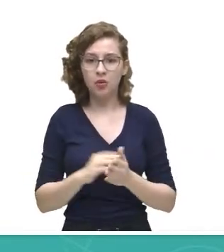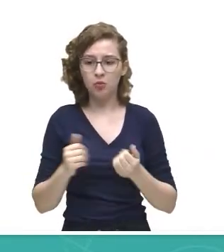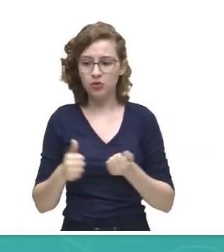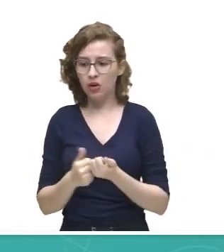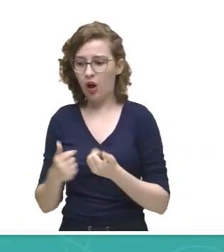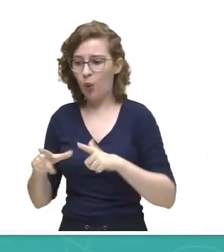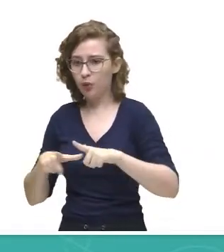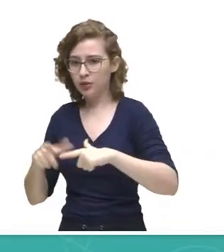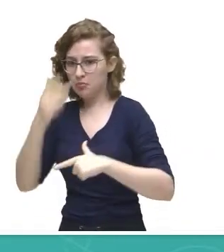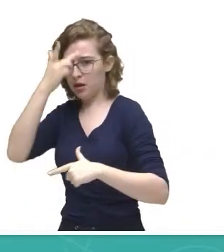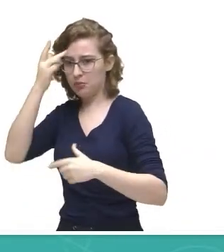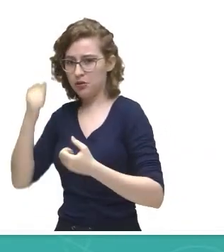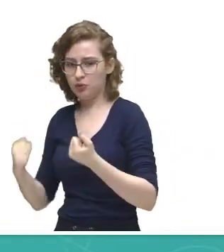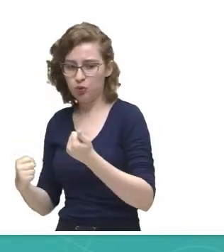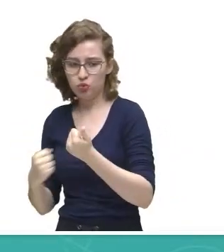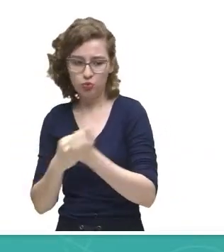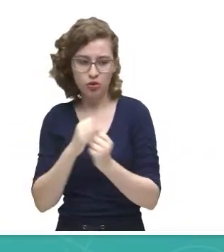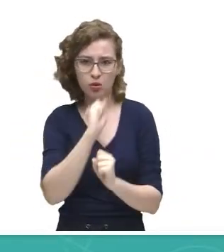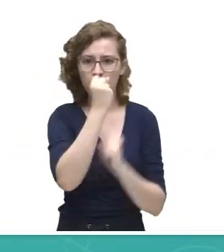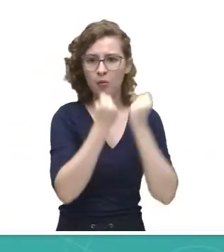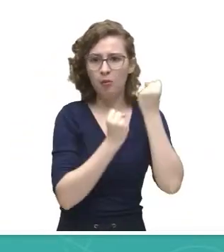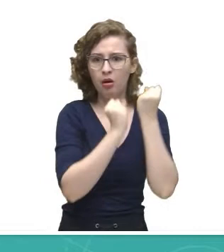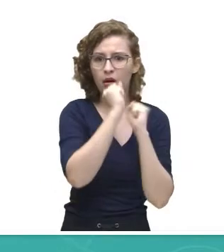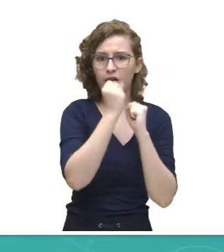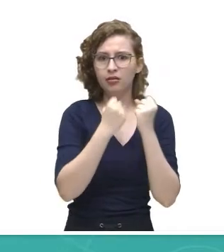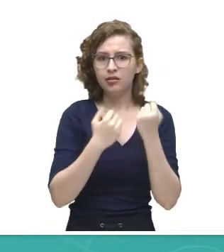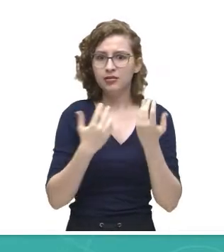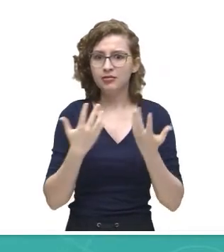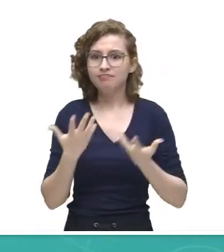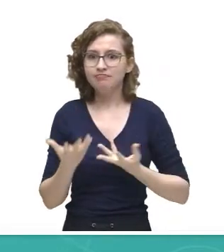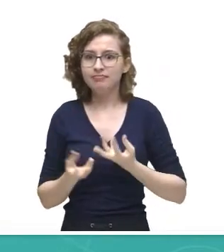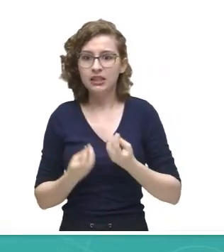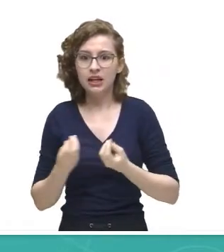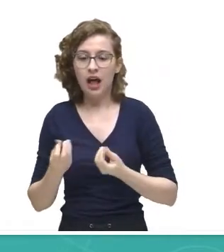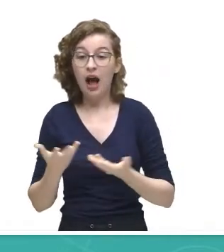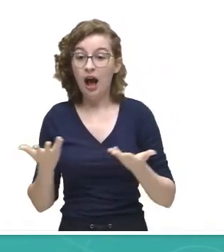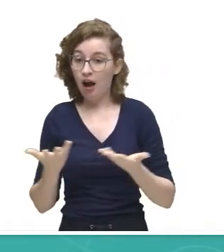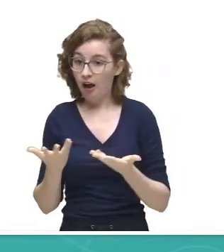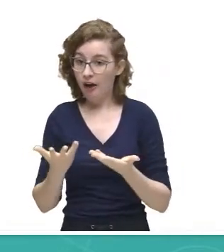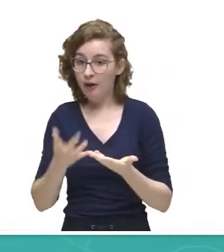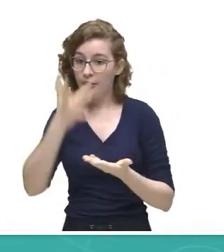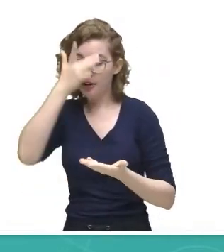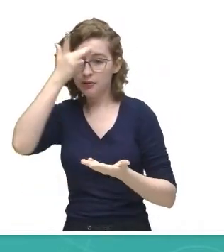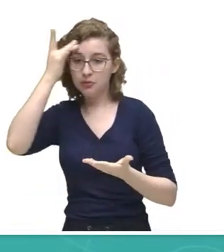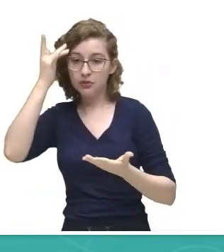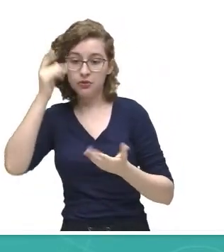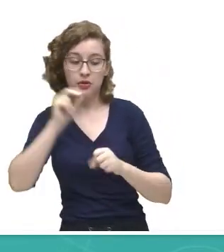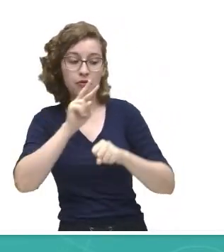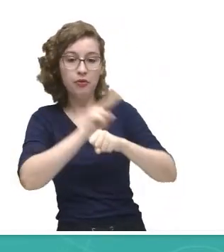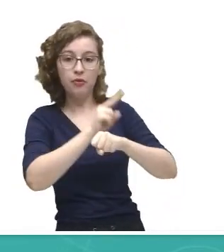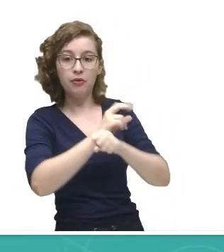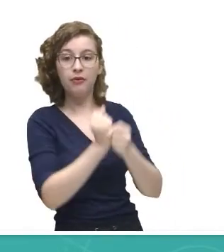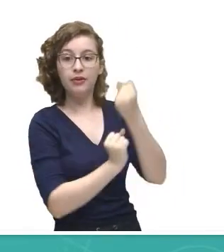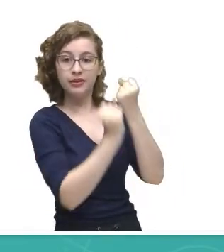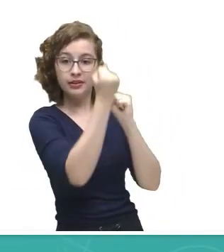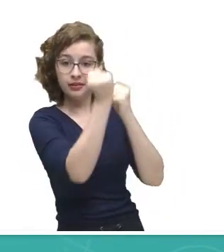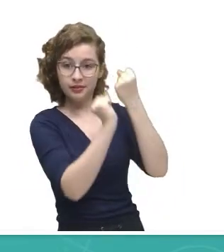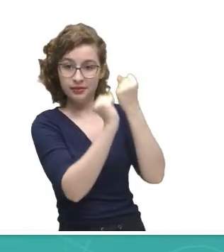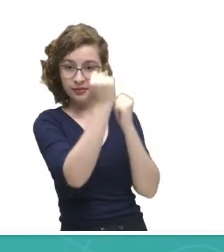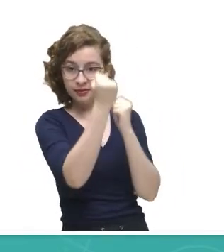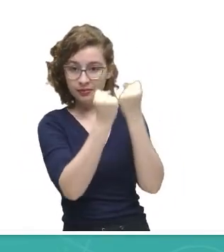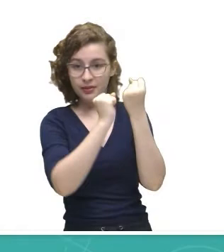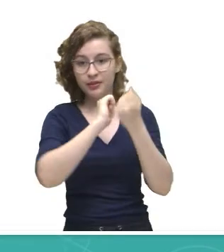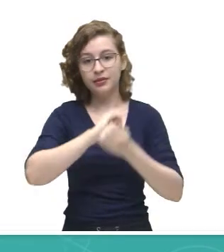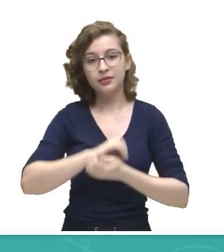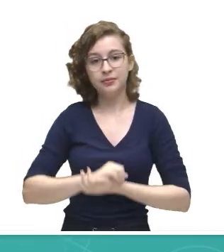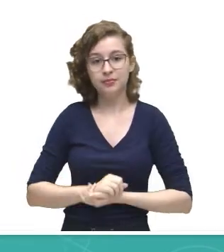pelas máquinas. Muitos desses empregados agora vão o quê? Tomar conta, manusear essas máquinas. Então, com o desenvolvimento